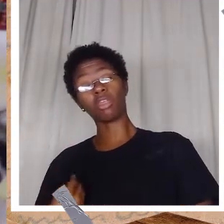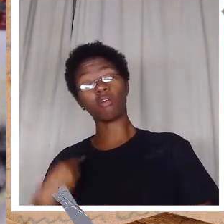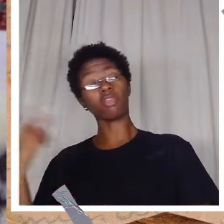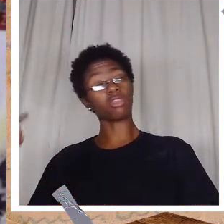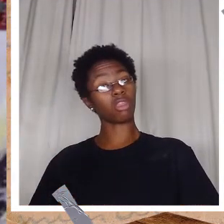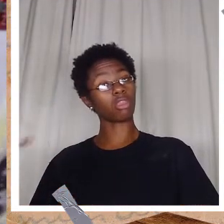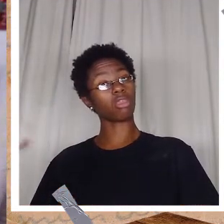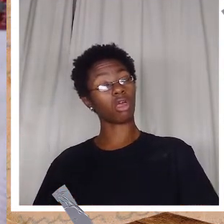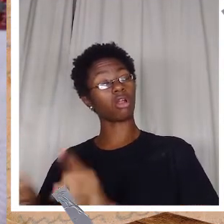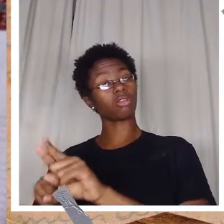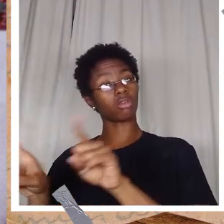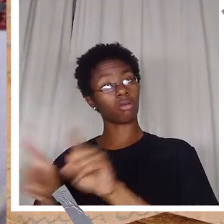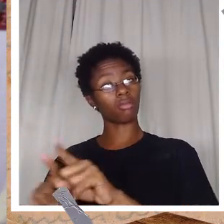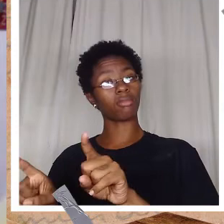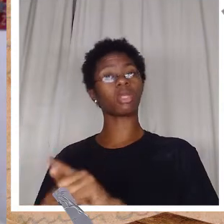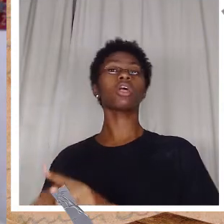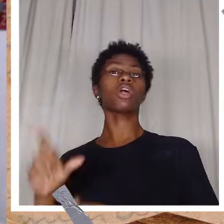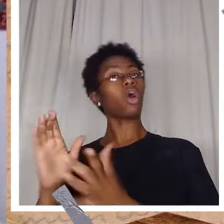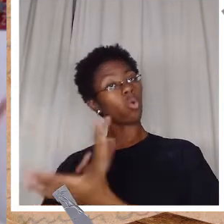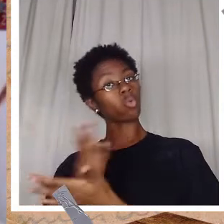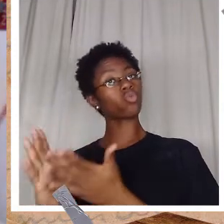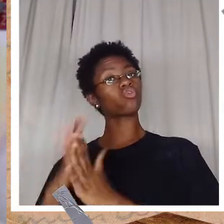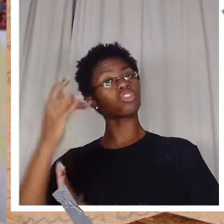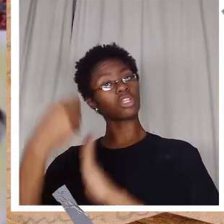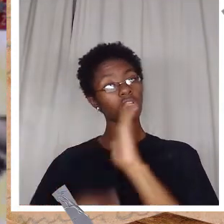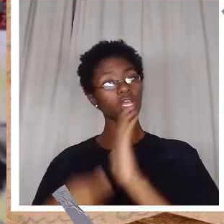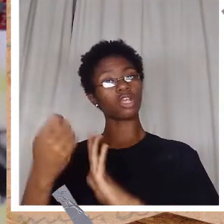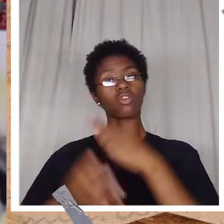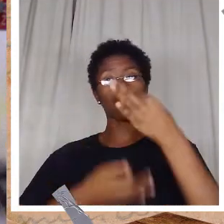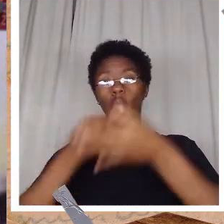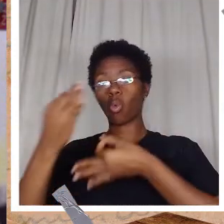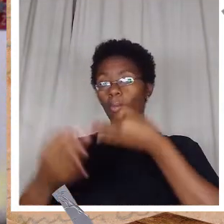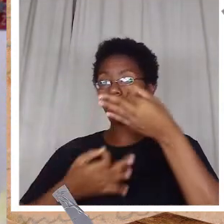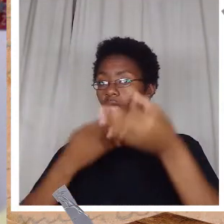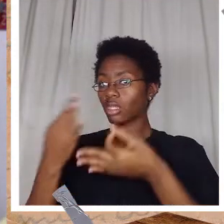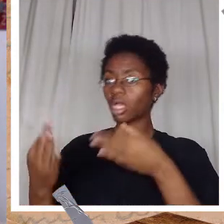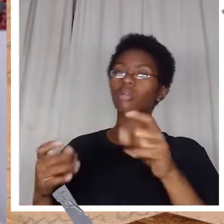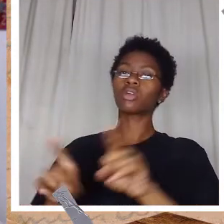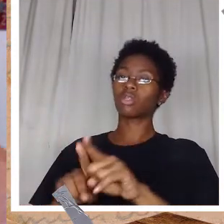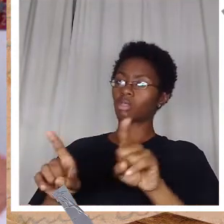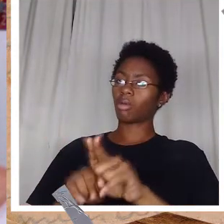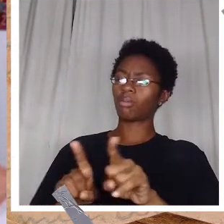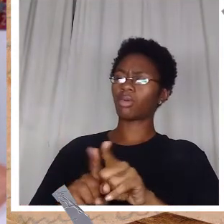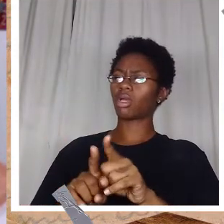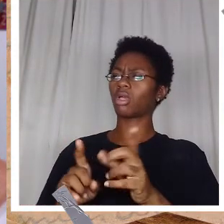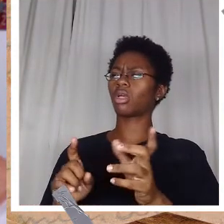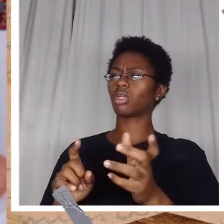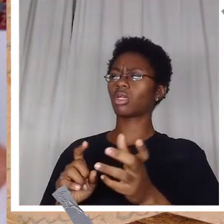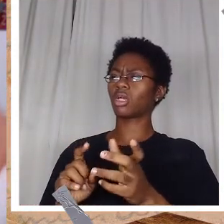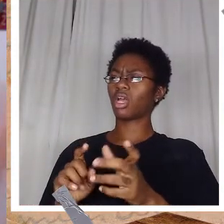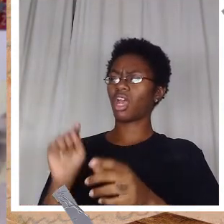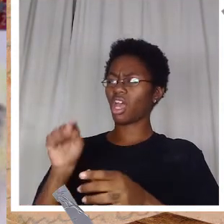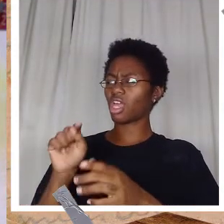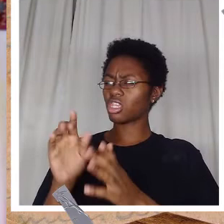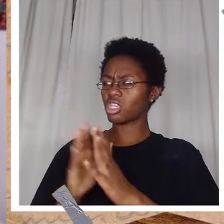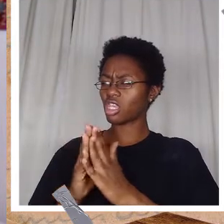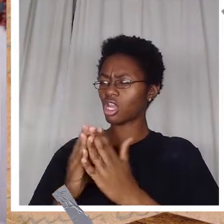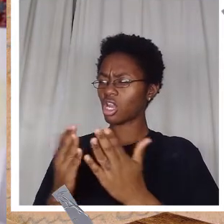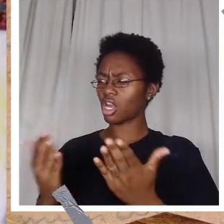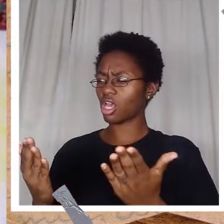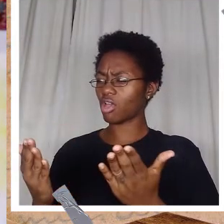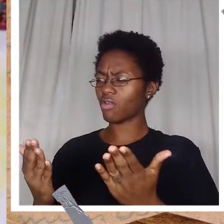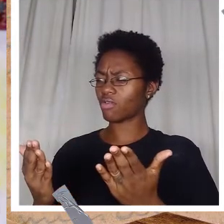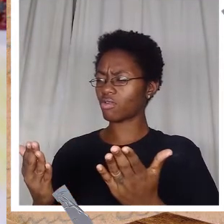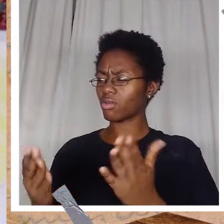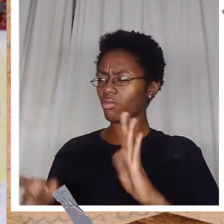antologia de texto dela e alguns comentários de algumas pessoas, publicado, se eu não me engano, isso aqui, pela Fundação